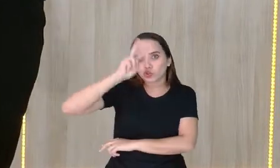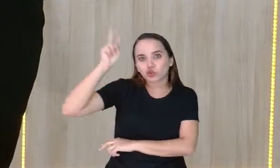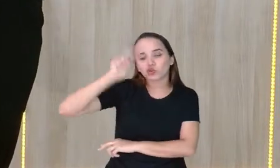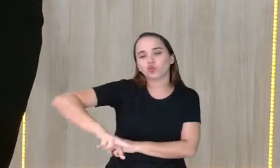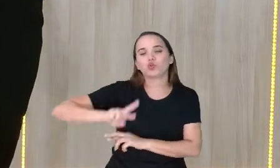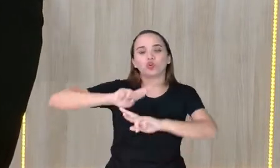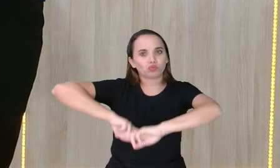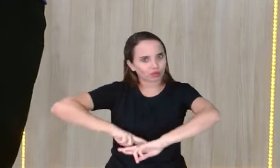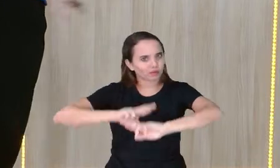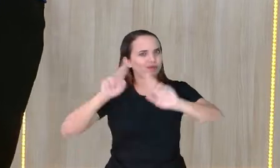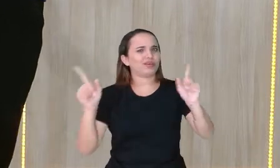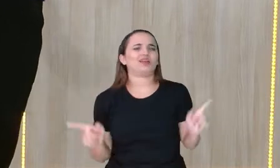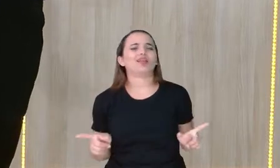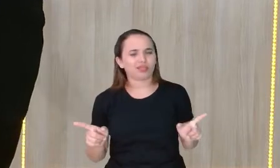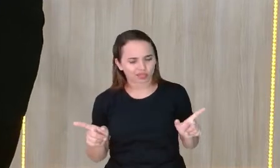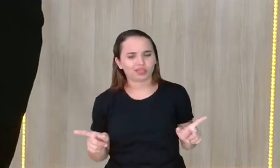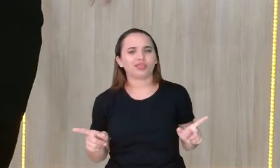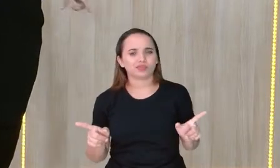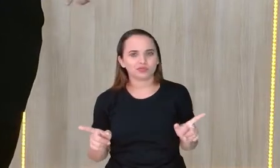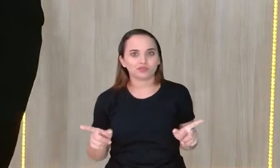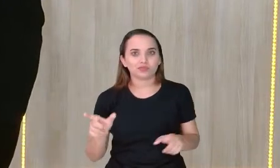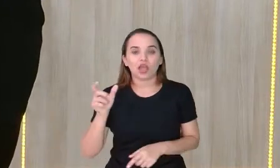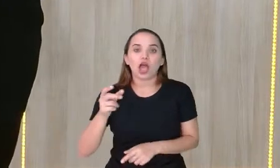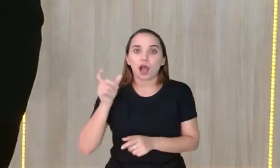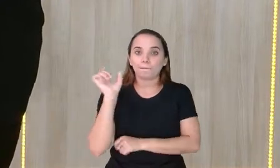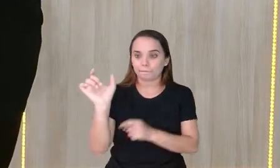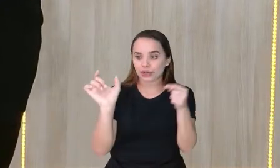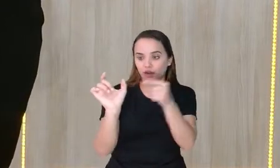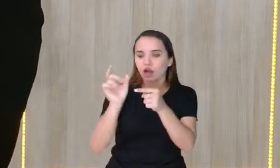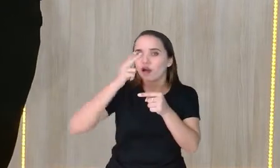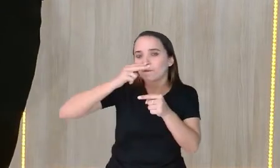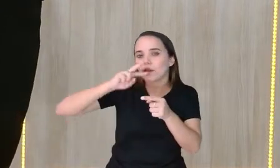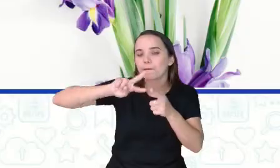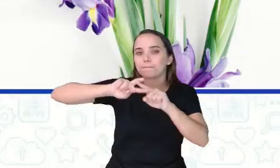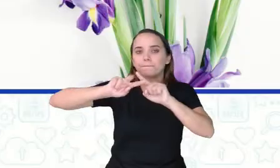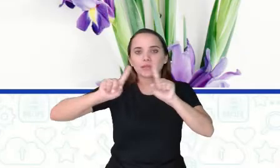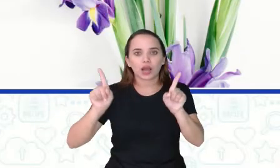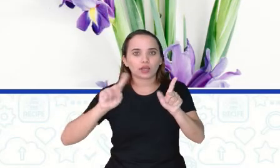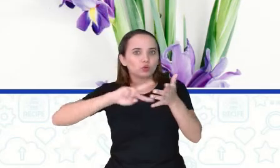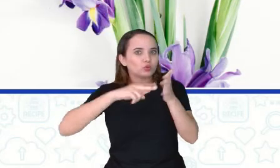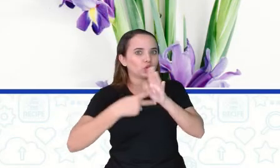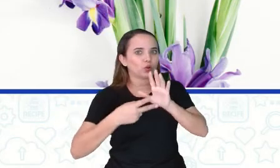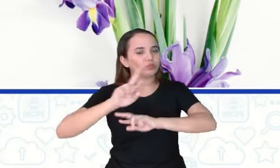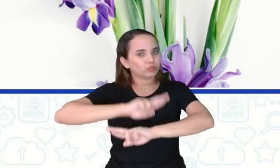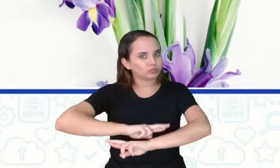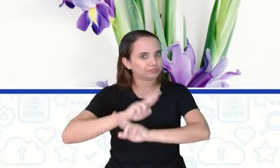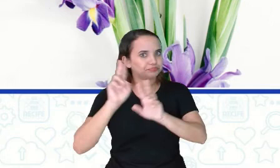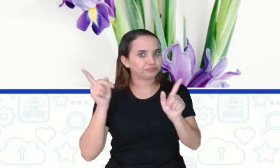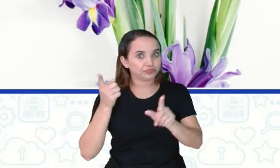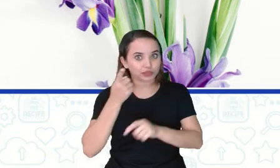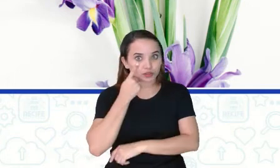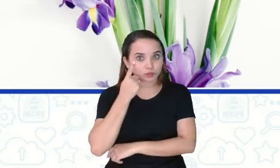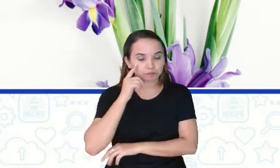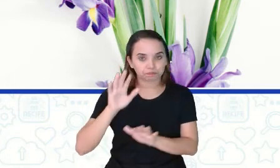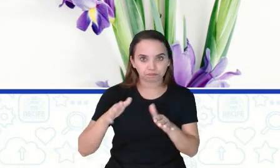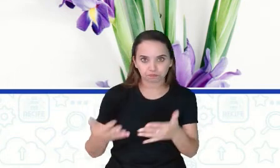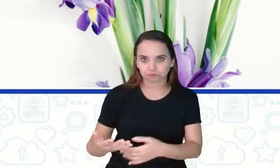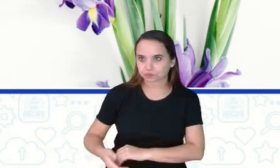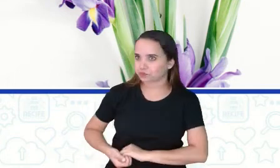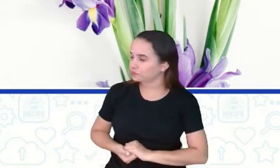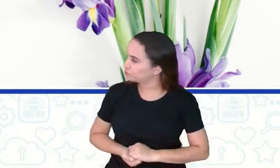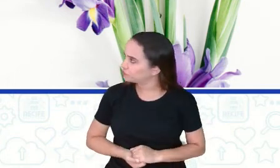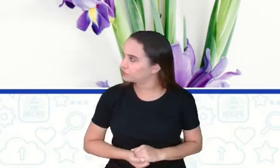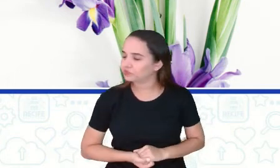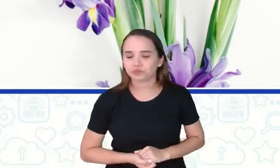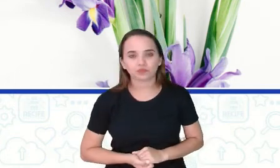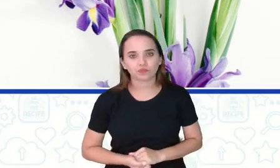né, da língua, mas com significados distintos. Vamos ver esse segundo? Vamos ler esse segundo? Ó, tinha